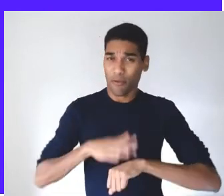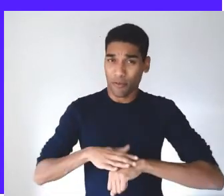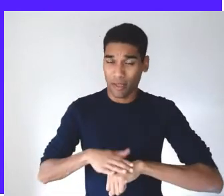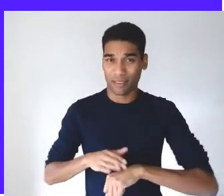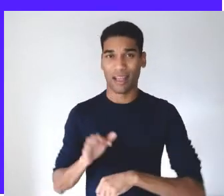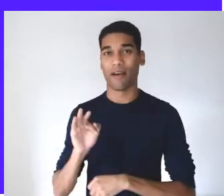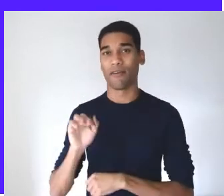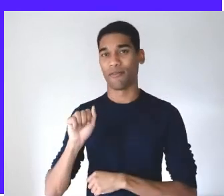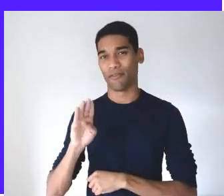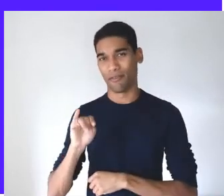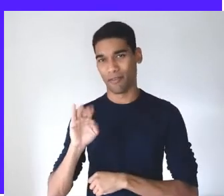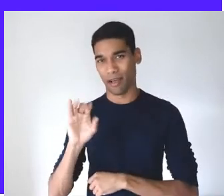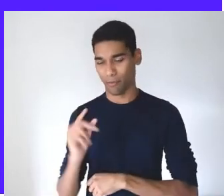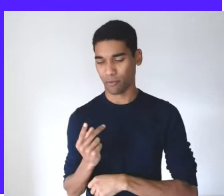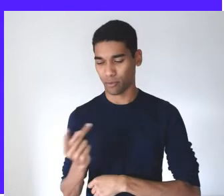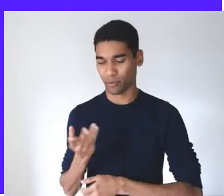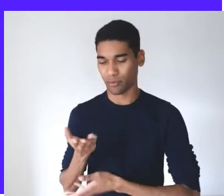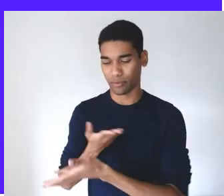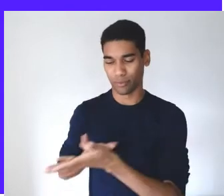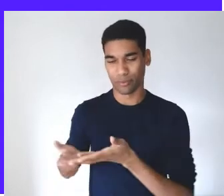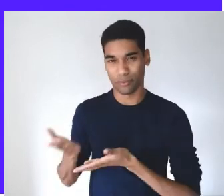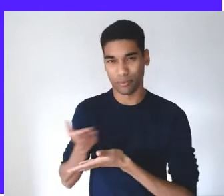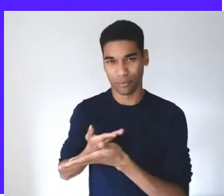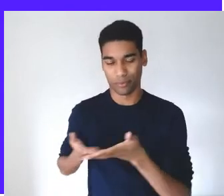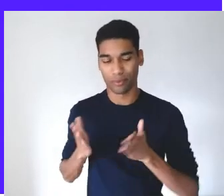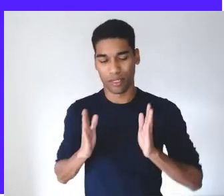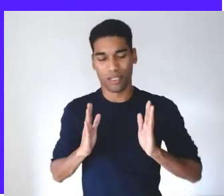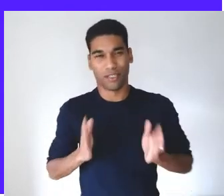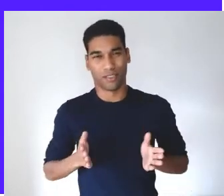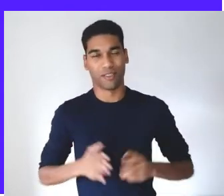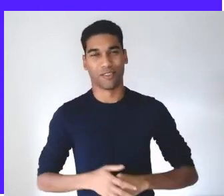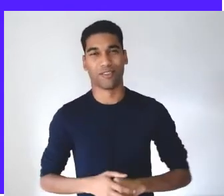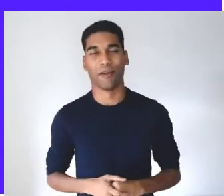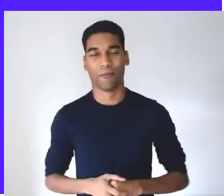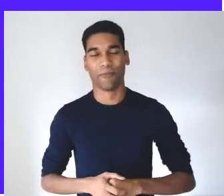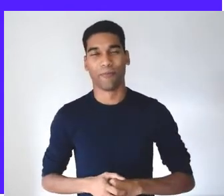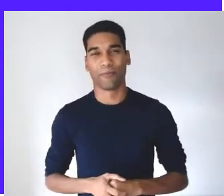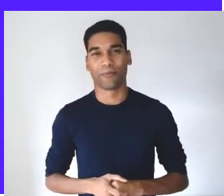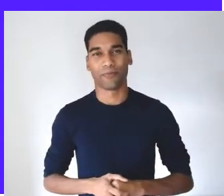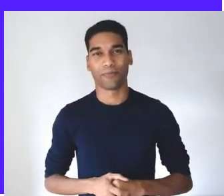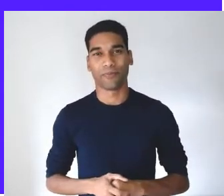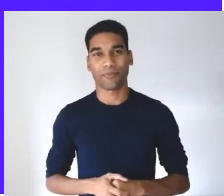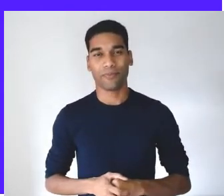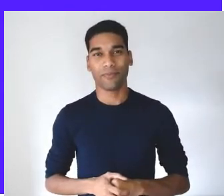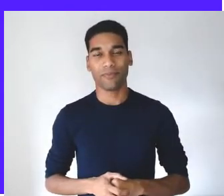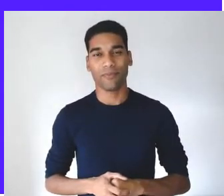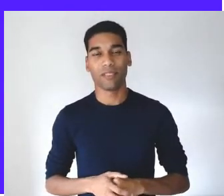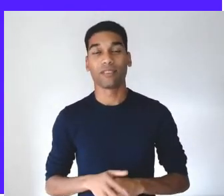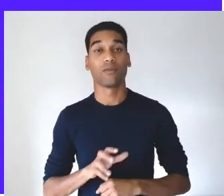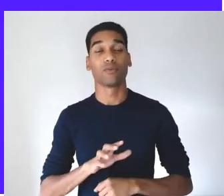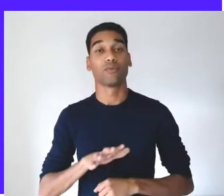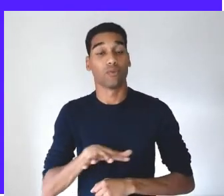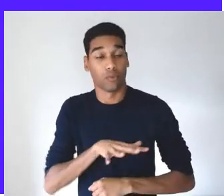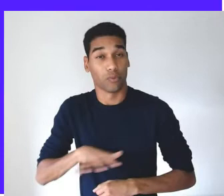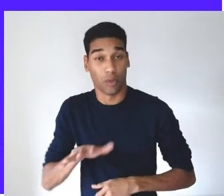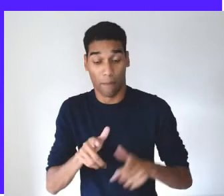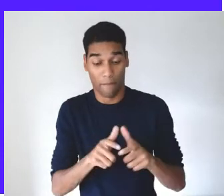que a gente faz, acho que os veículos, de forma geral, procuram fazer isso. Então, sai